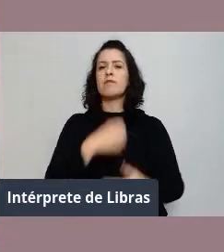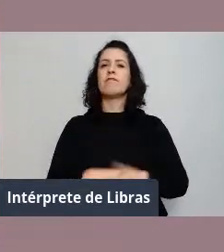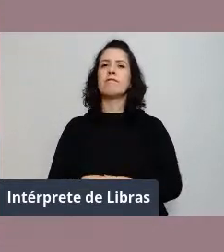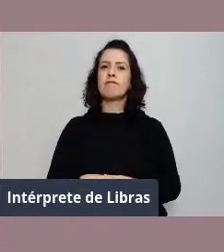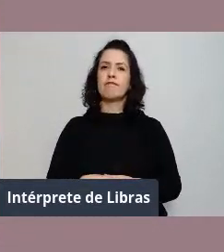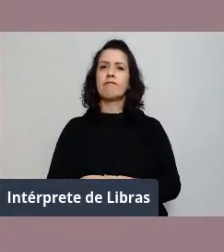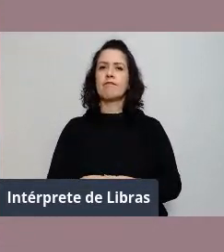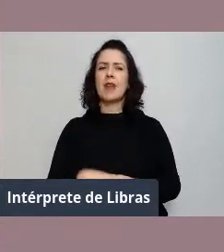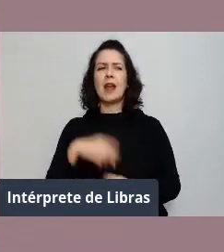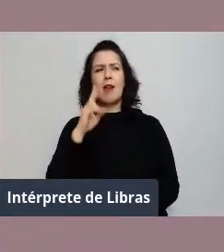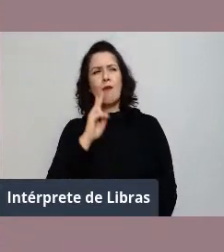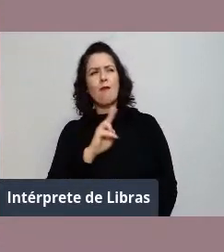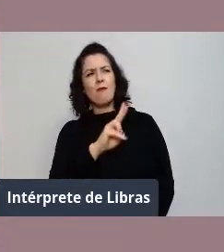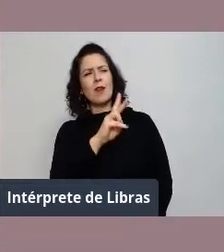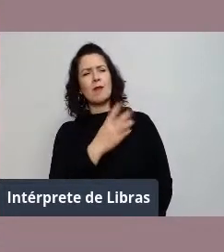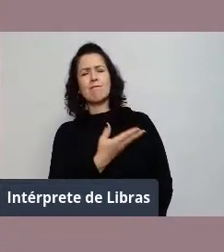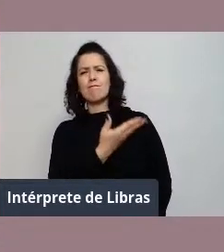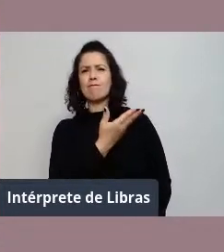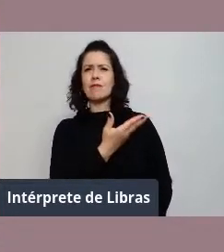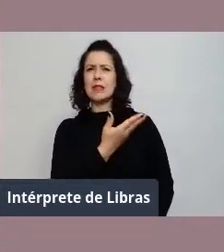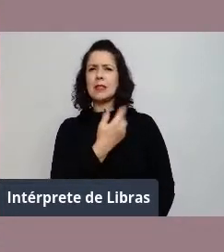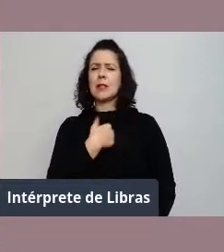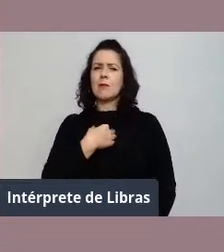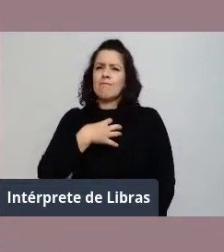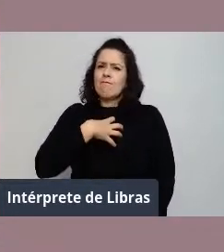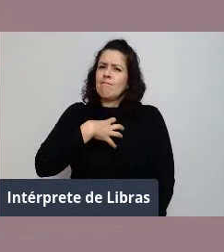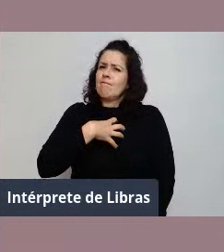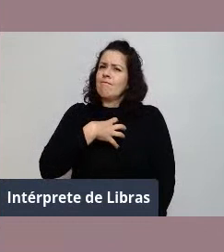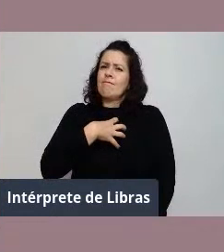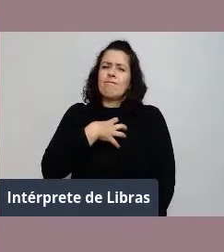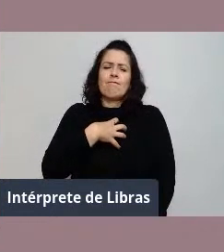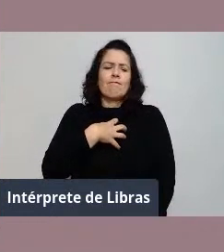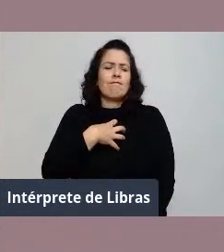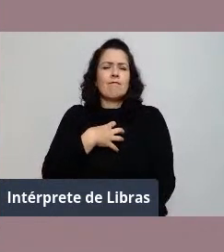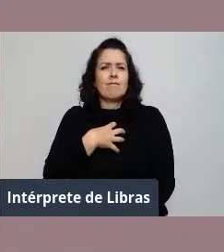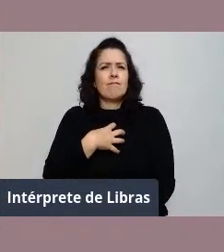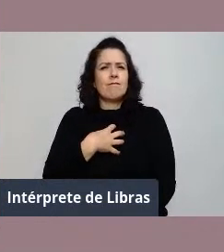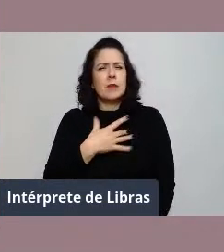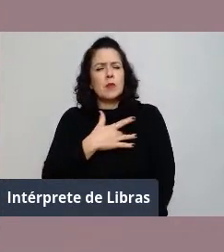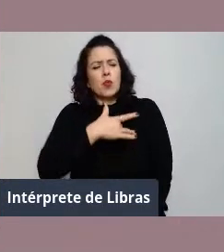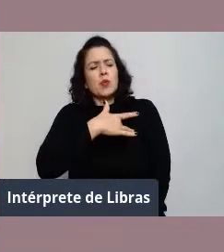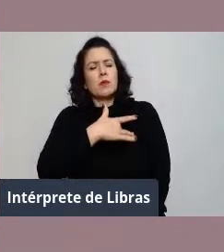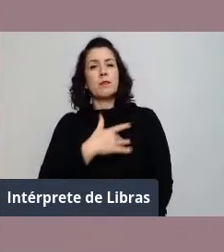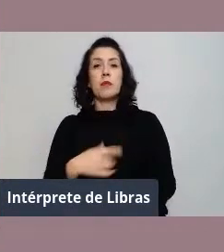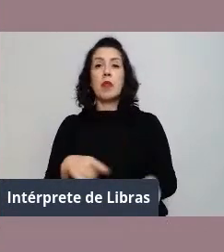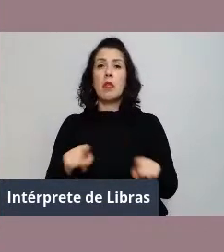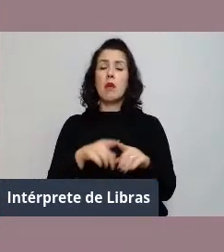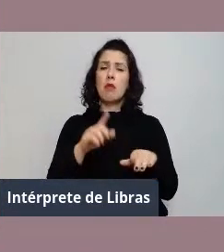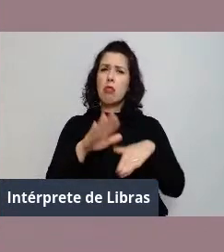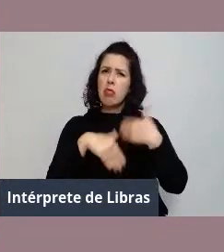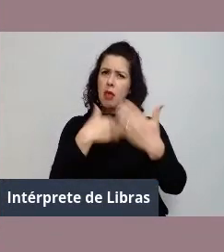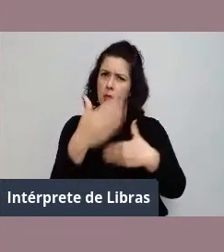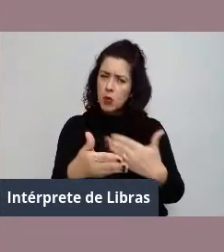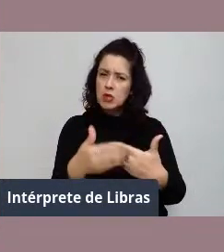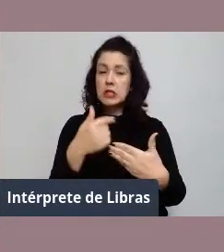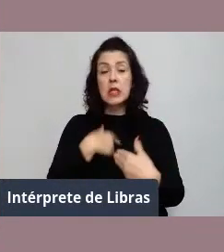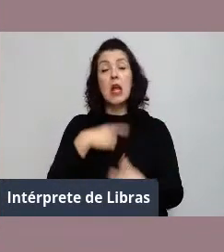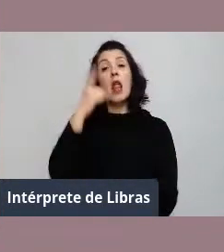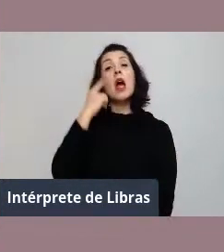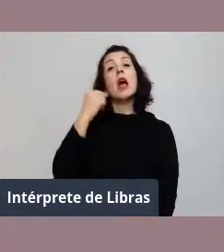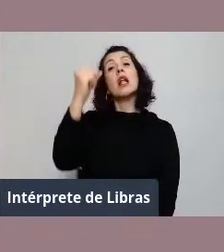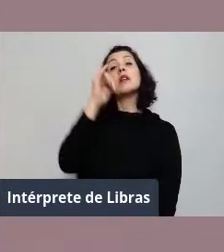Testemunhar aquela cena foi um momento muito aflitivo para mim. Depois de algum tempo, Clarice falou como se